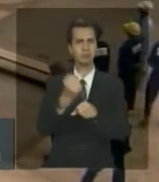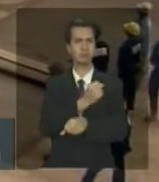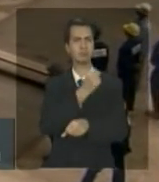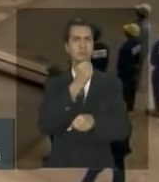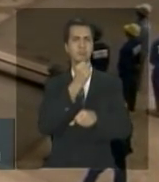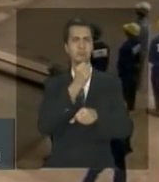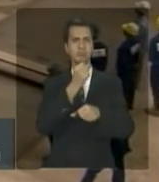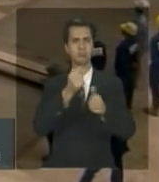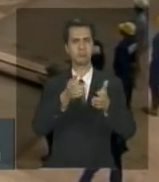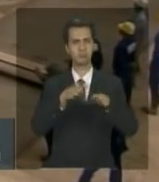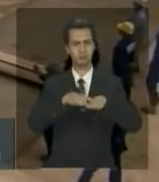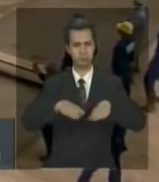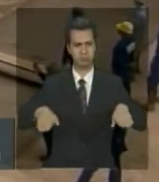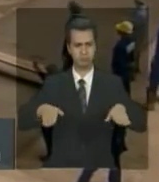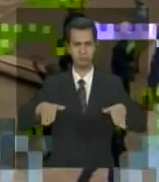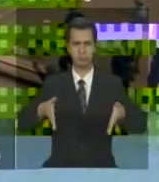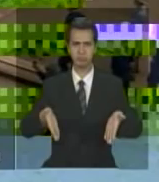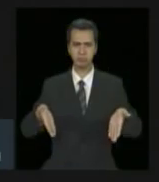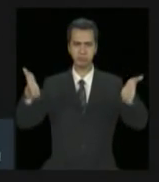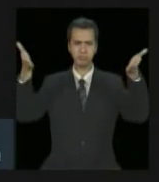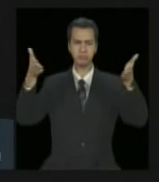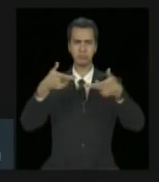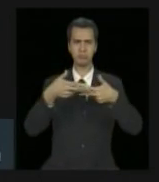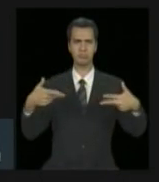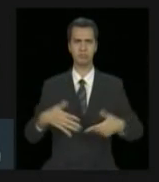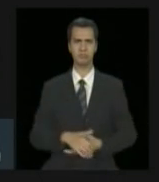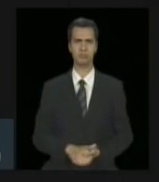essa concretagem do canal de aproximação.